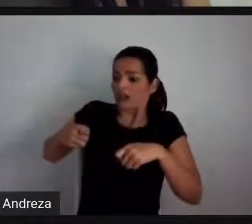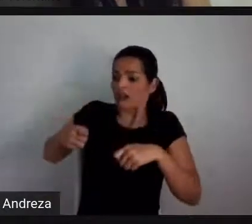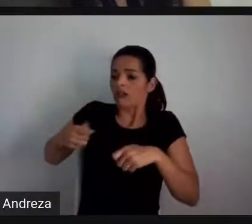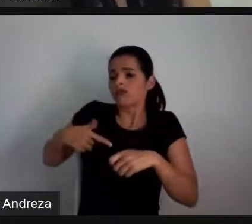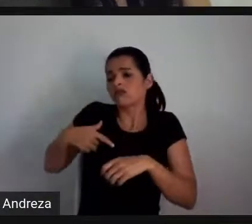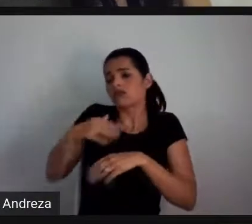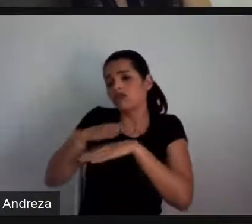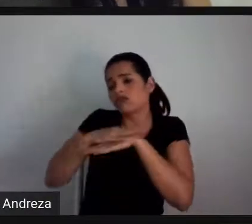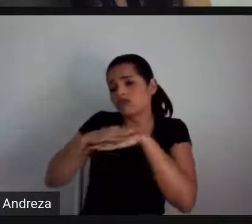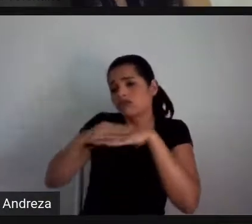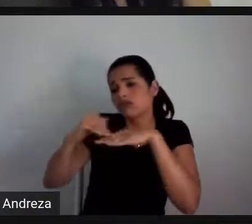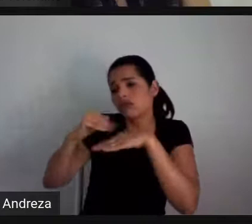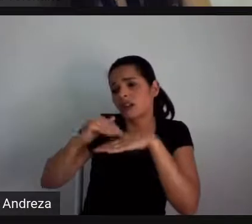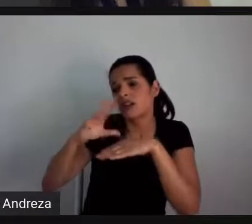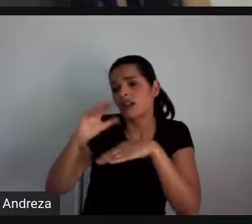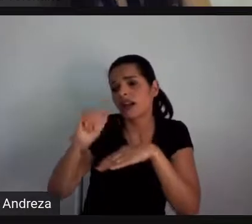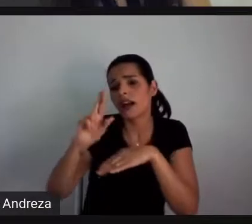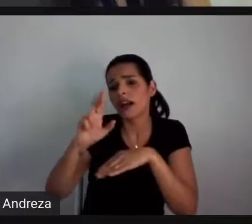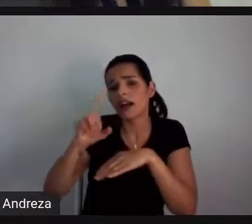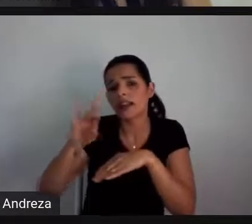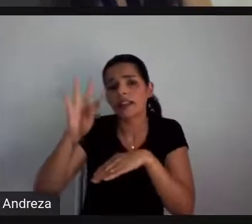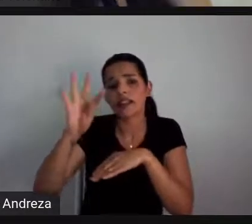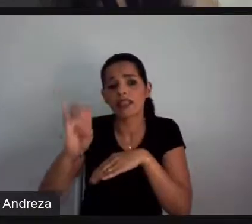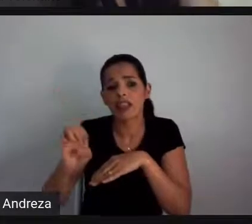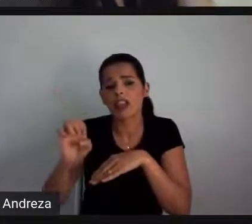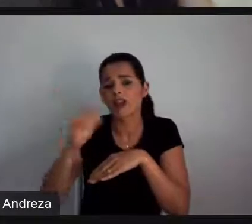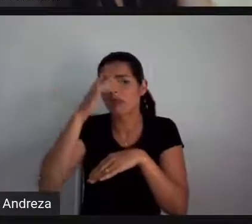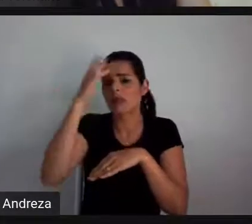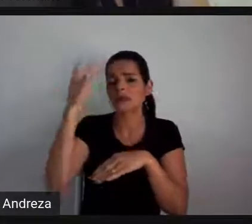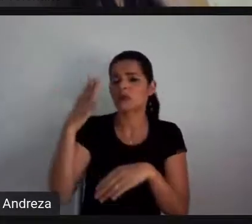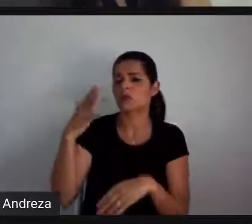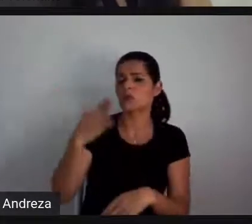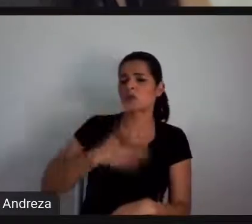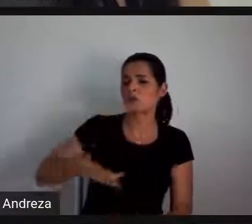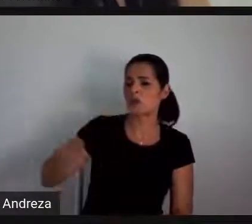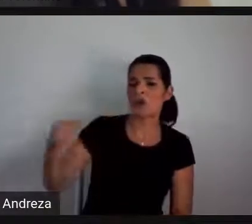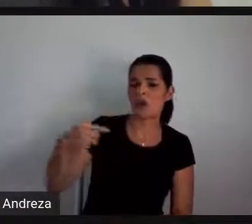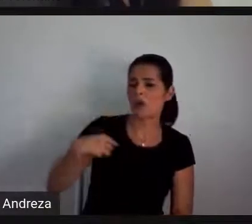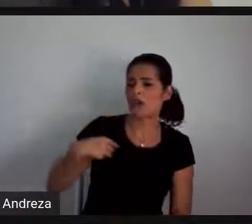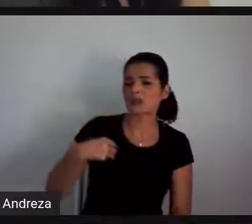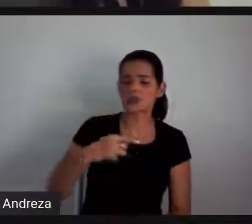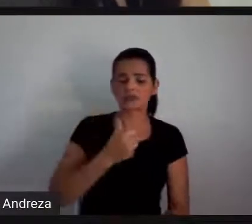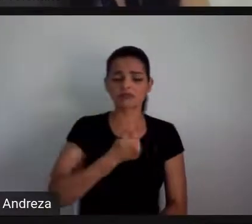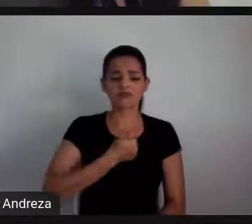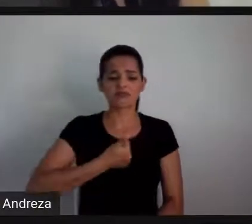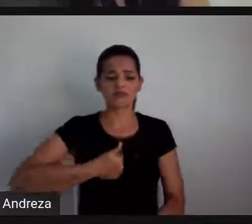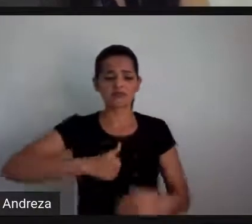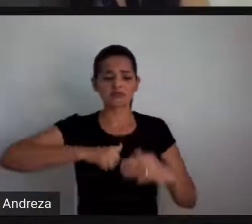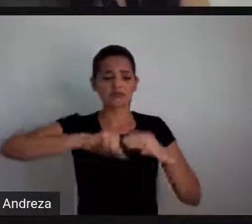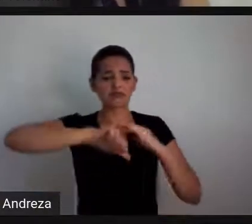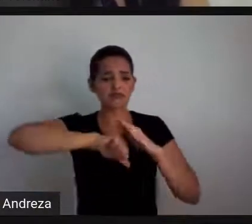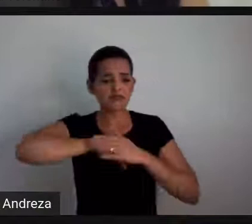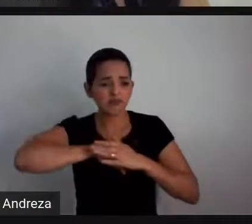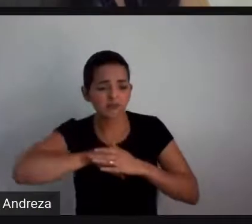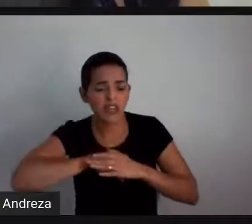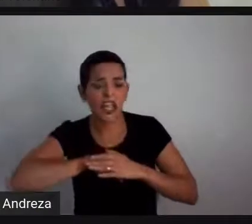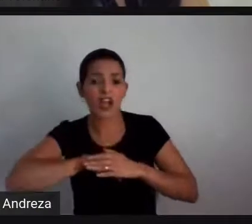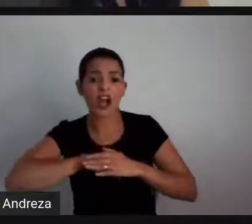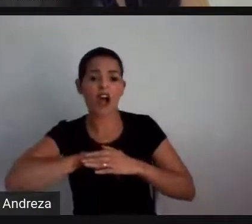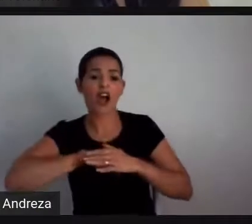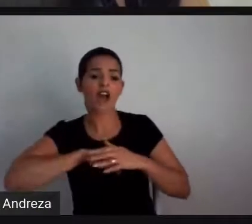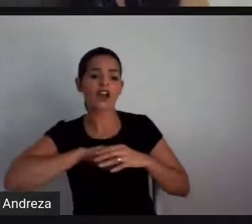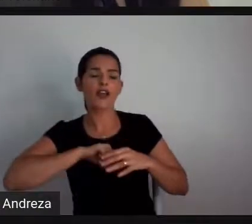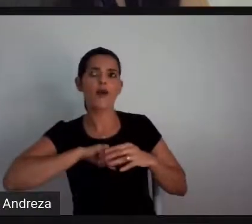carente afetivamente, ou se eu acho que as pessoas não gostam muito de mim, eu estou com a minha autoestima muito baixa, eu posso tentar comprar